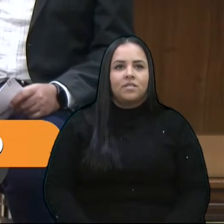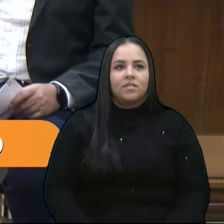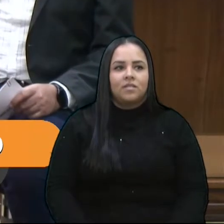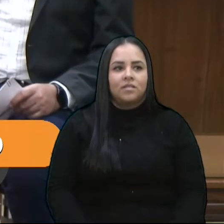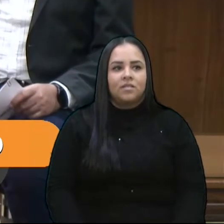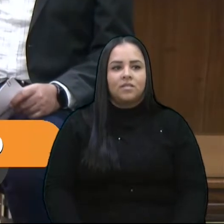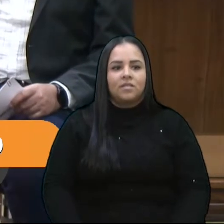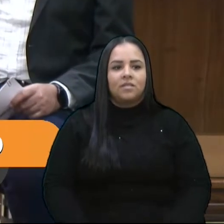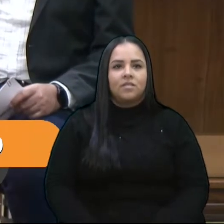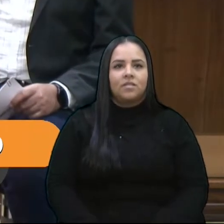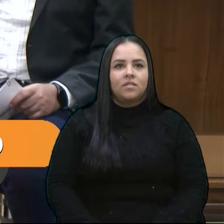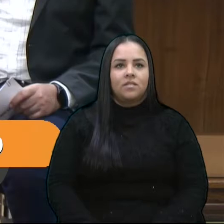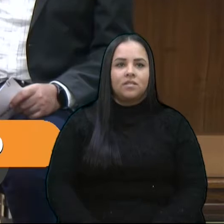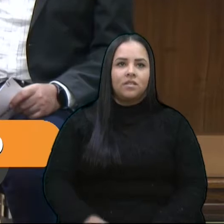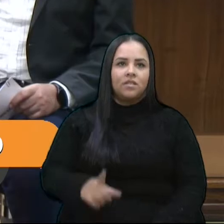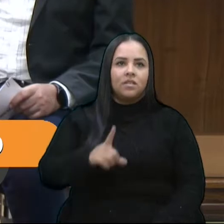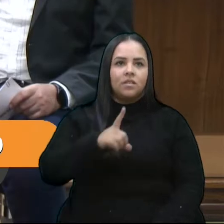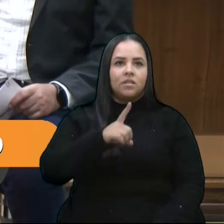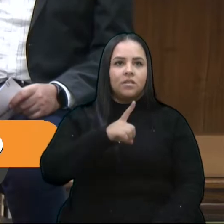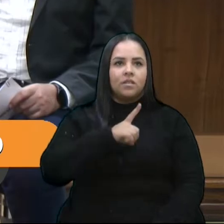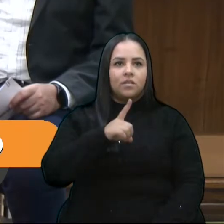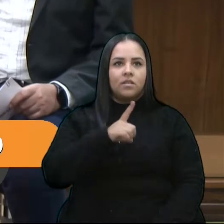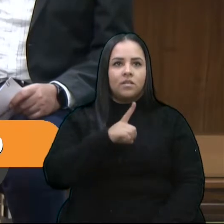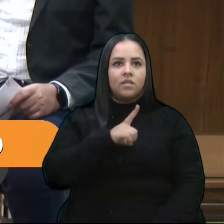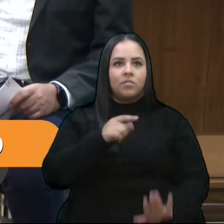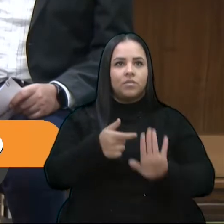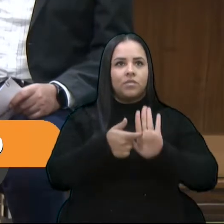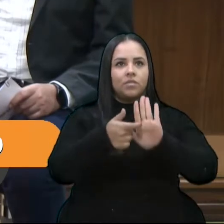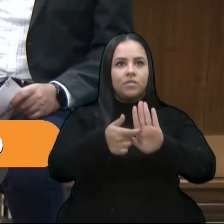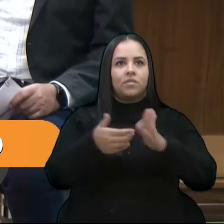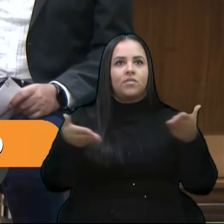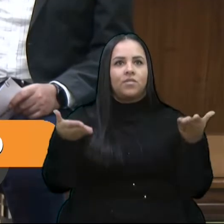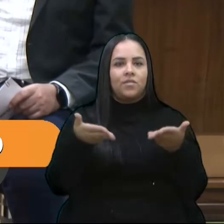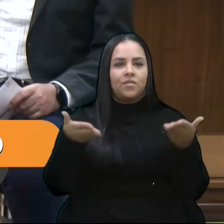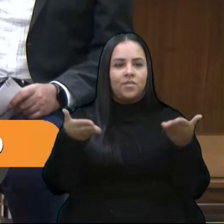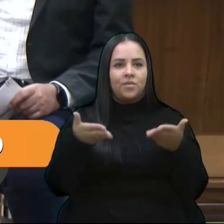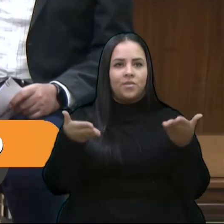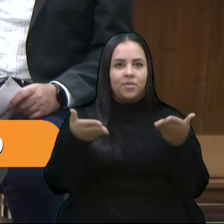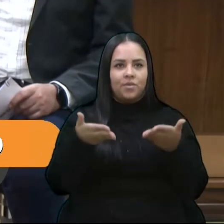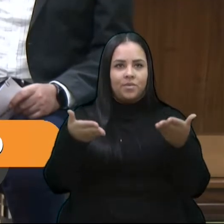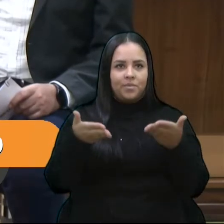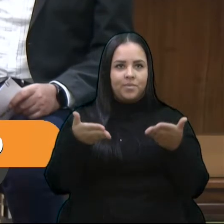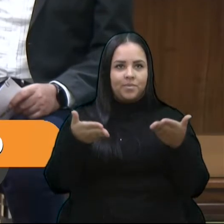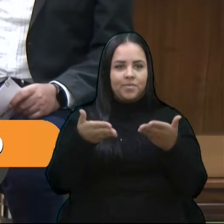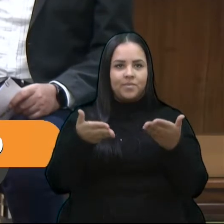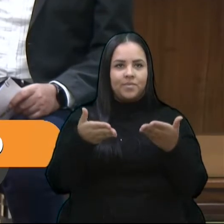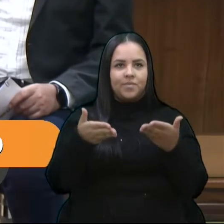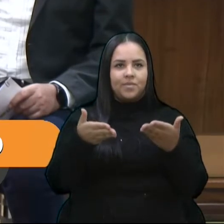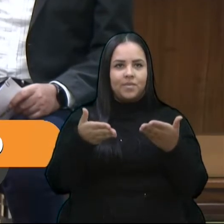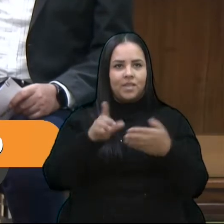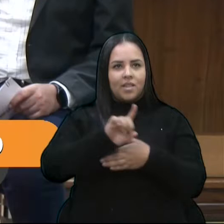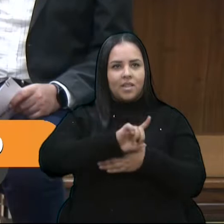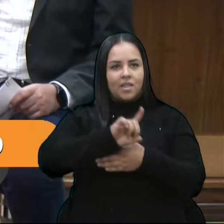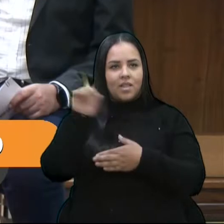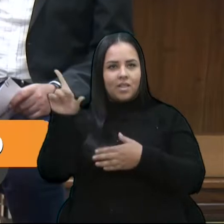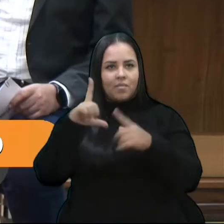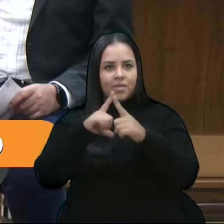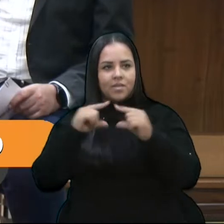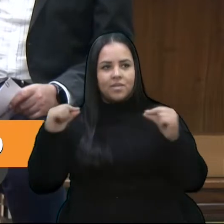que estamos também apresentando a partir de agora, ele chega da capital federal, Fábio,